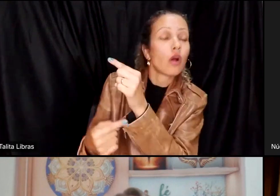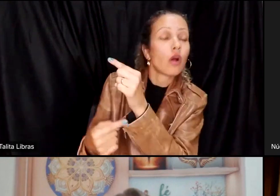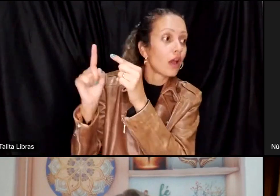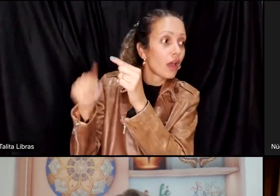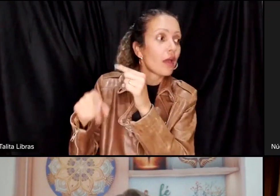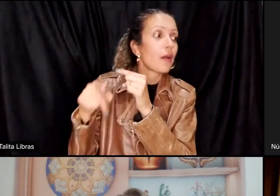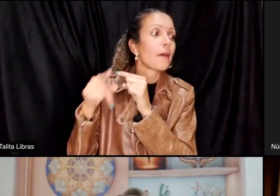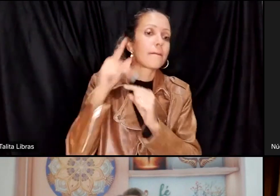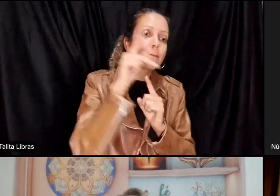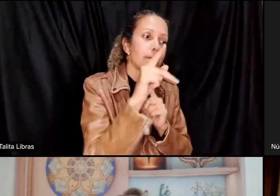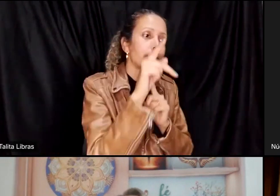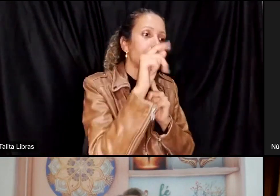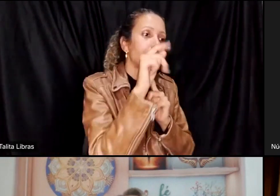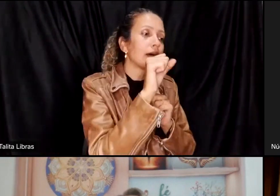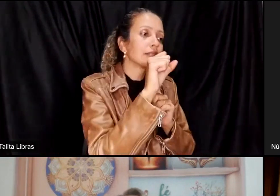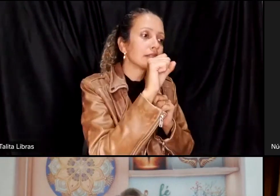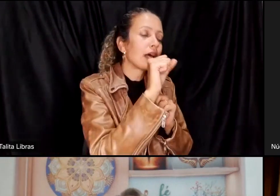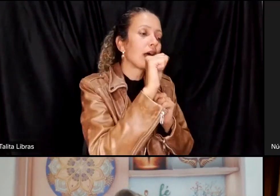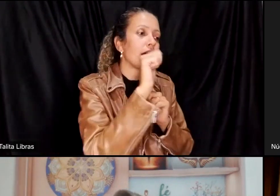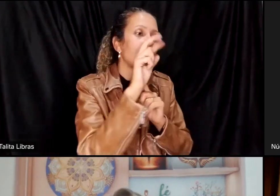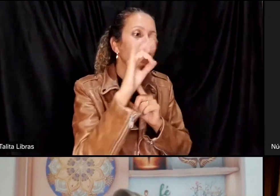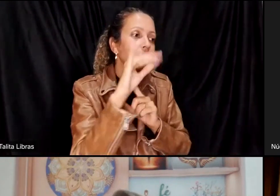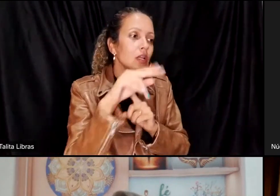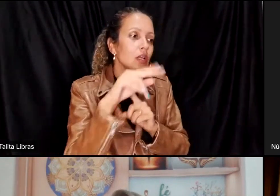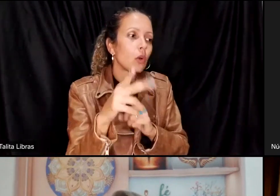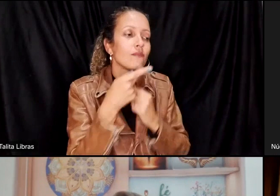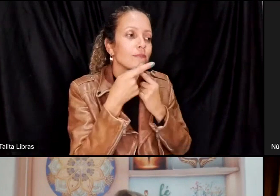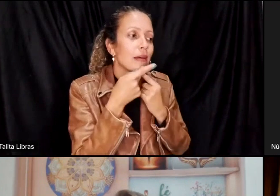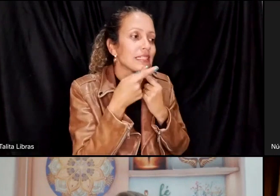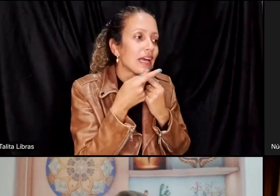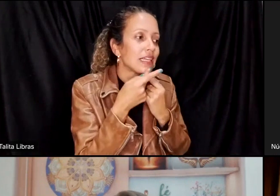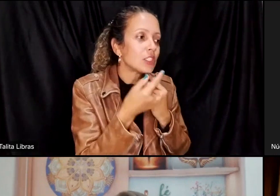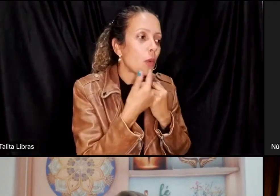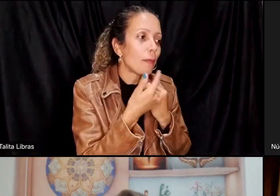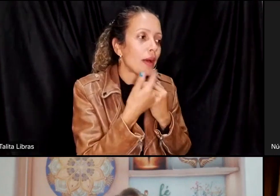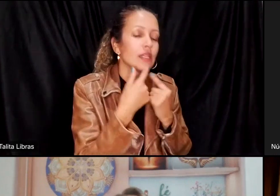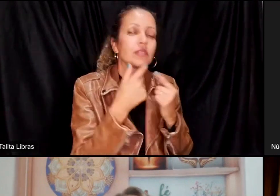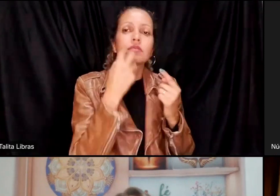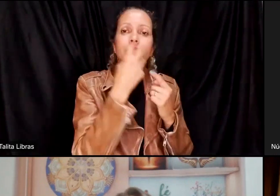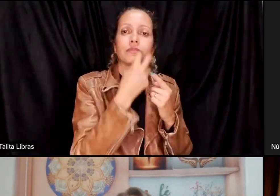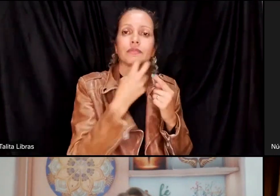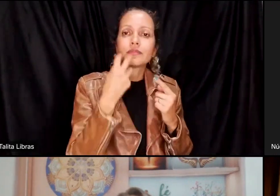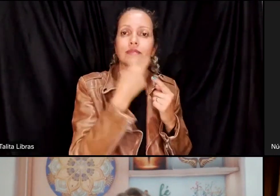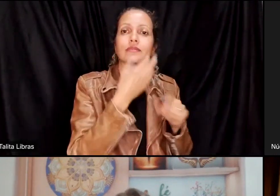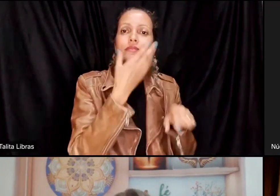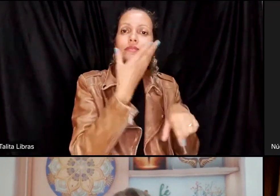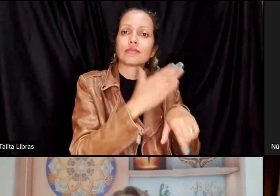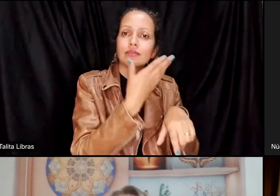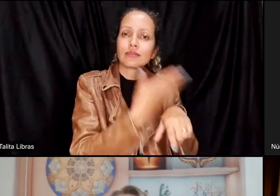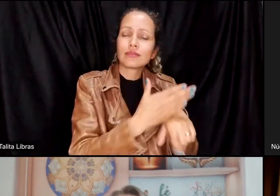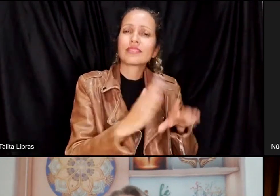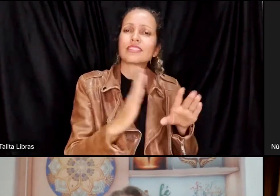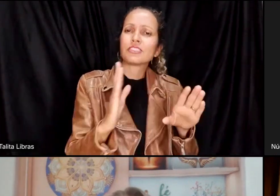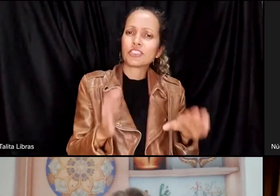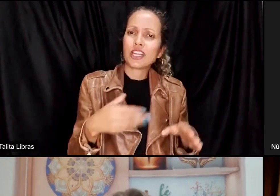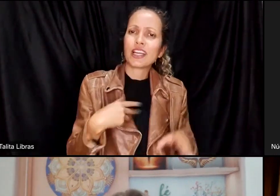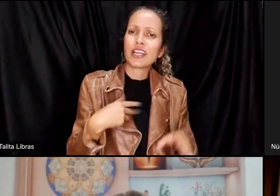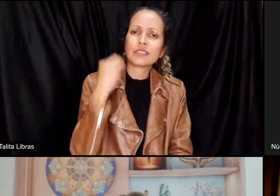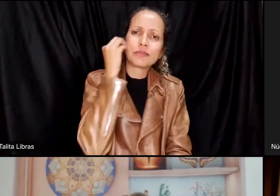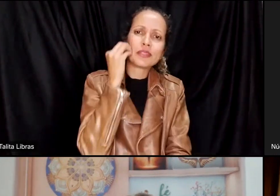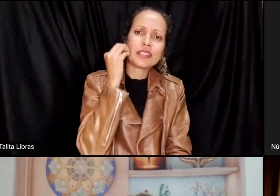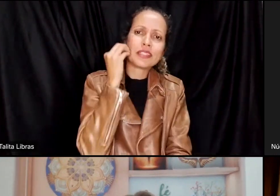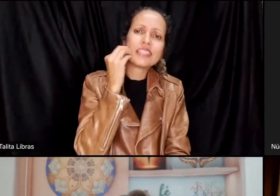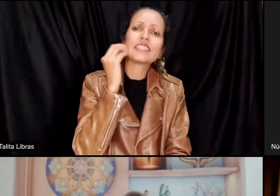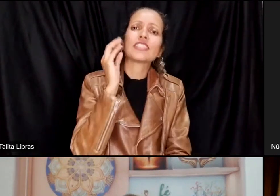nunca teve contato, né? Então, fica difícil para ela. Eu tive experiência, sim, do que uma criança foi implantada,